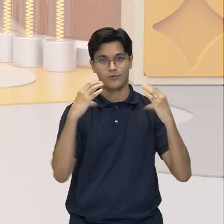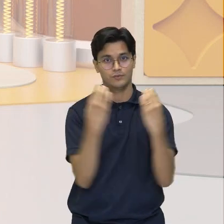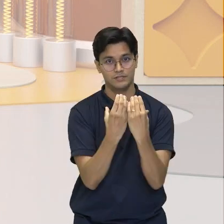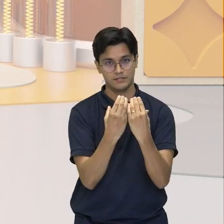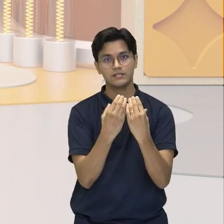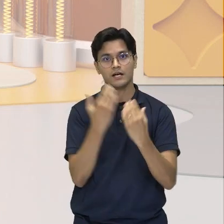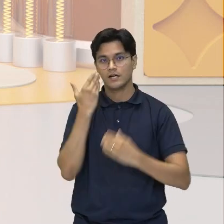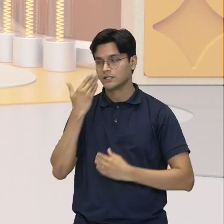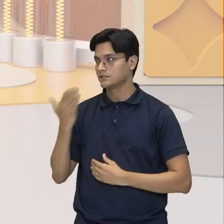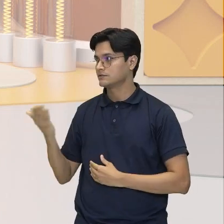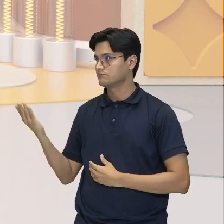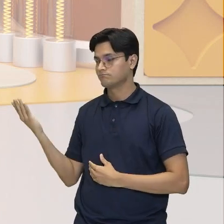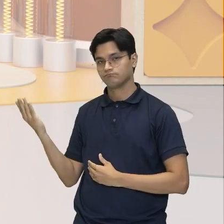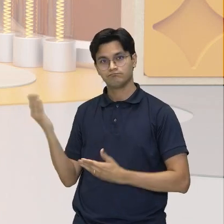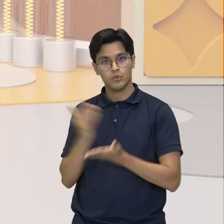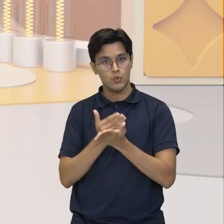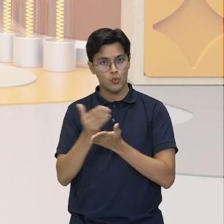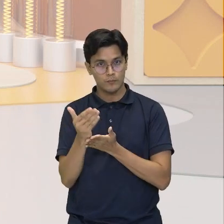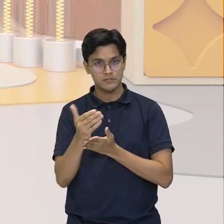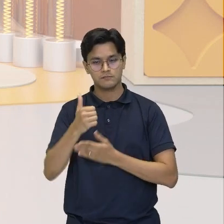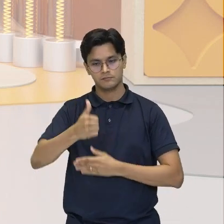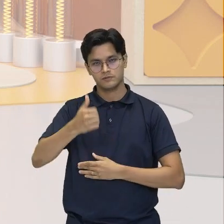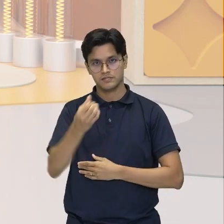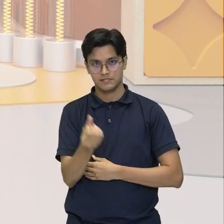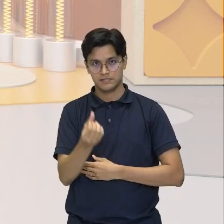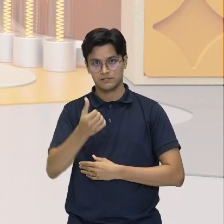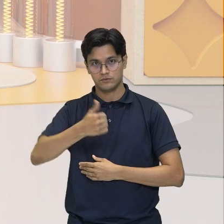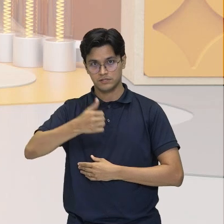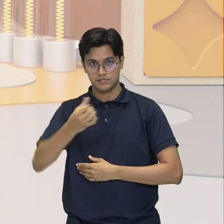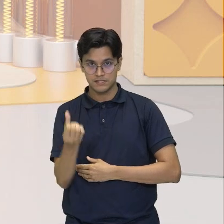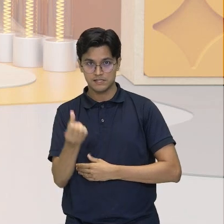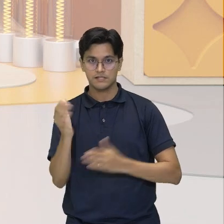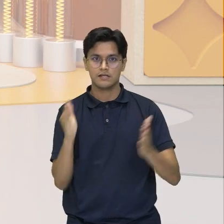vigorar entre 1616 e